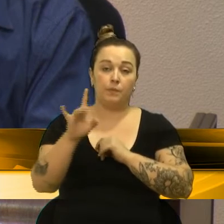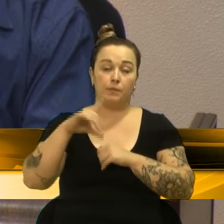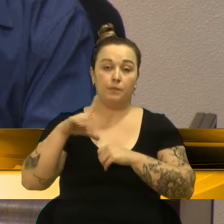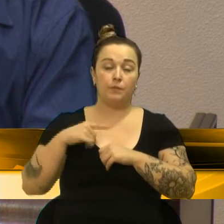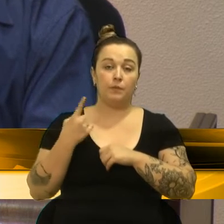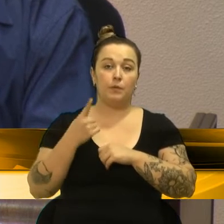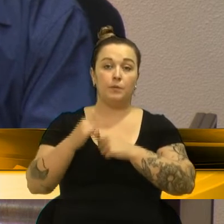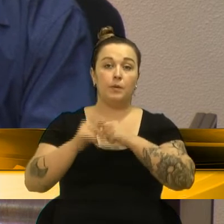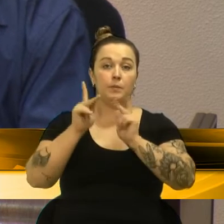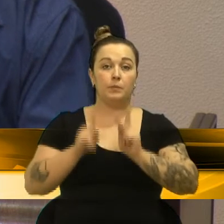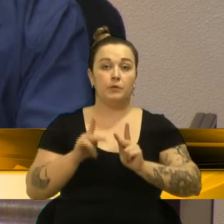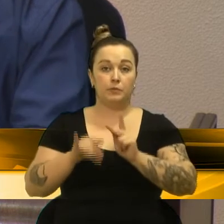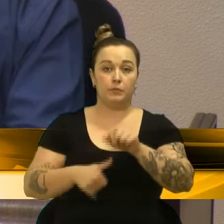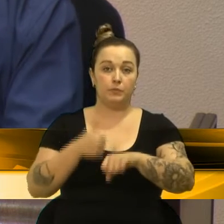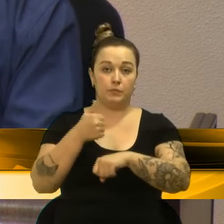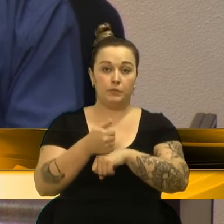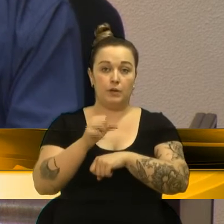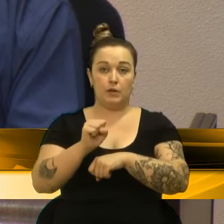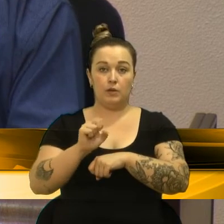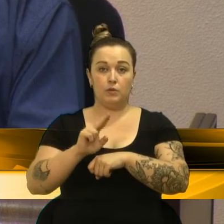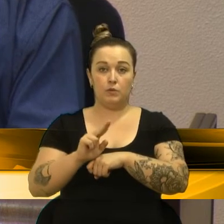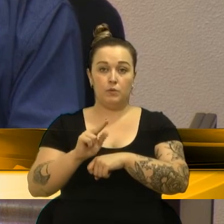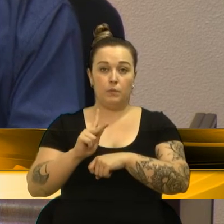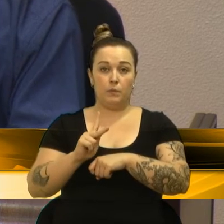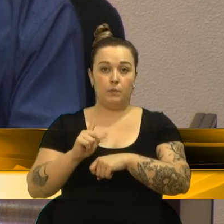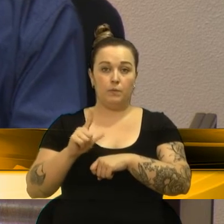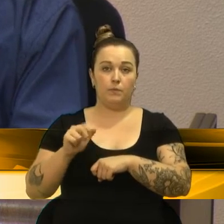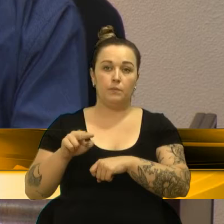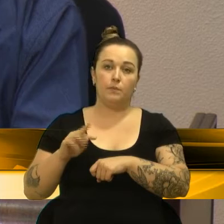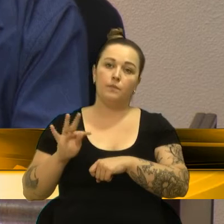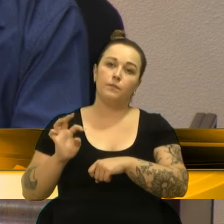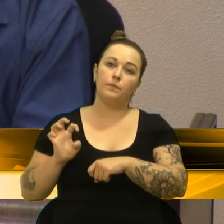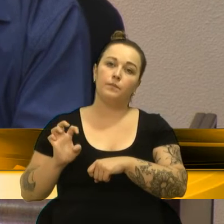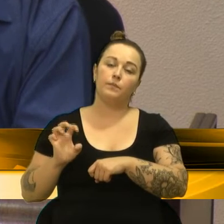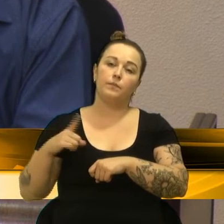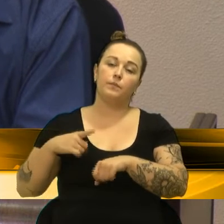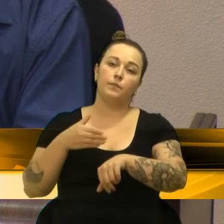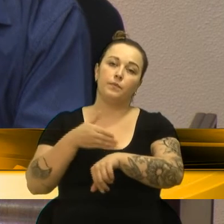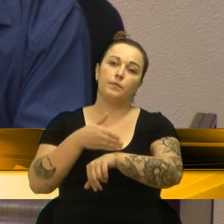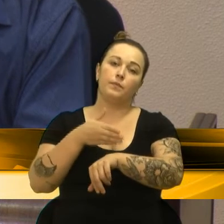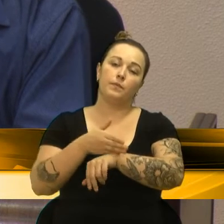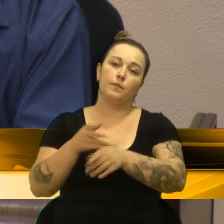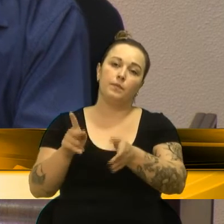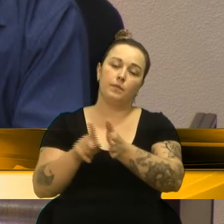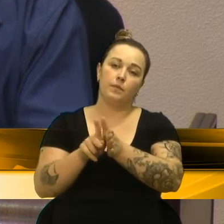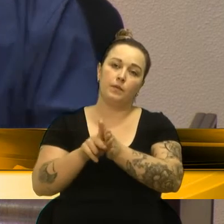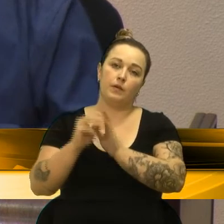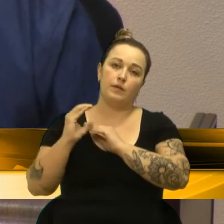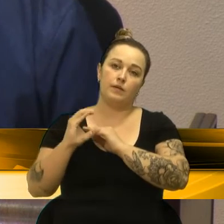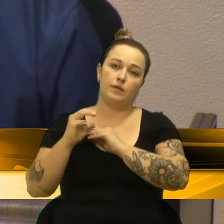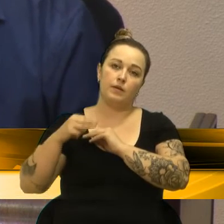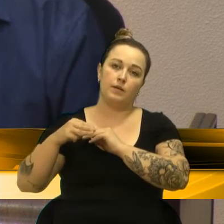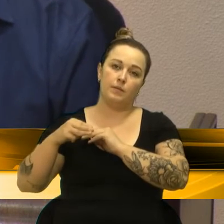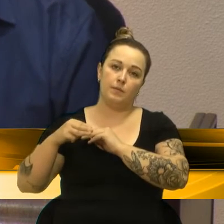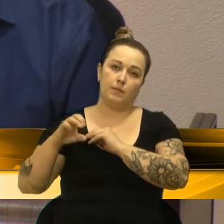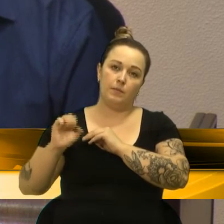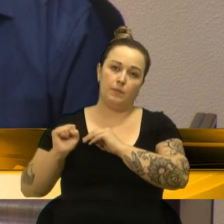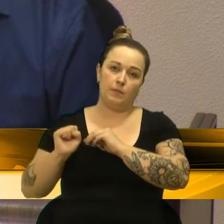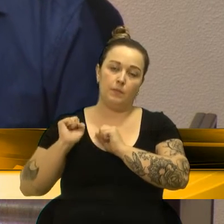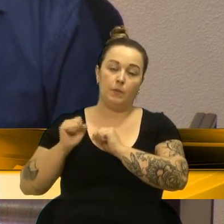suplente. 4º. No prazo de 30 dias da publicação da presente lei, os segmentos que compõem o CMS deverão indicar seus respectivos titulares e